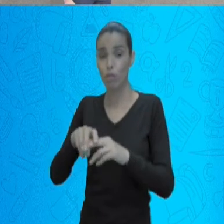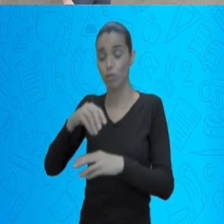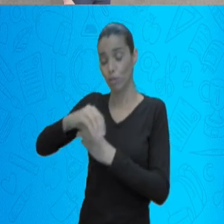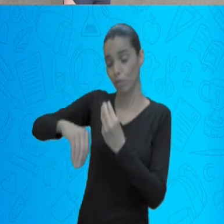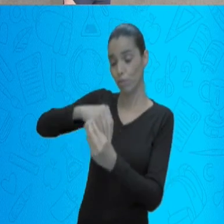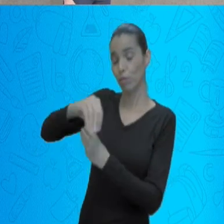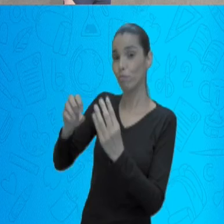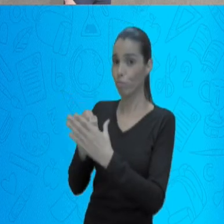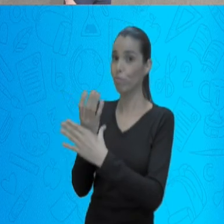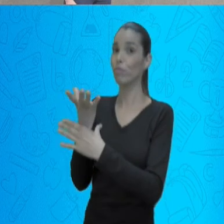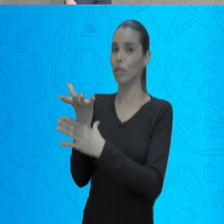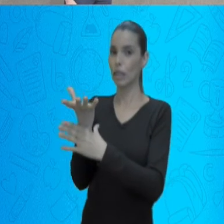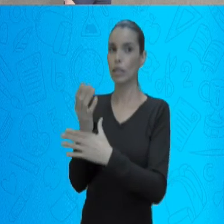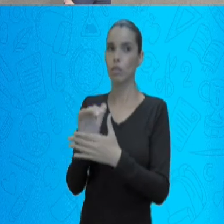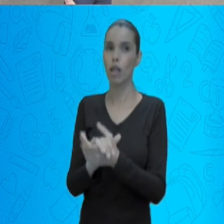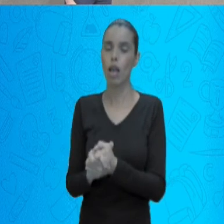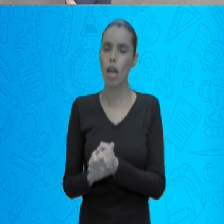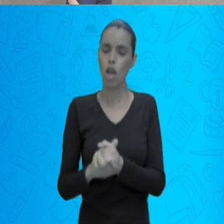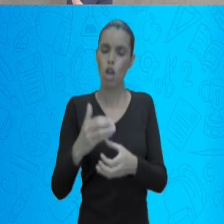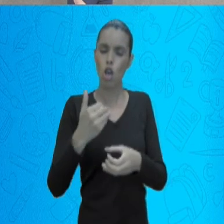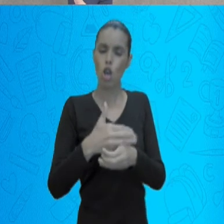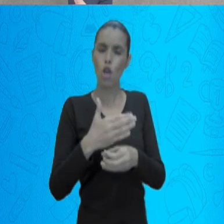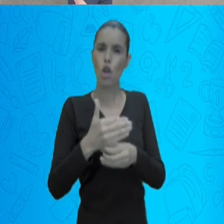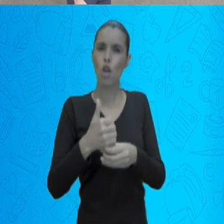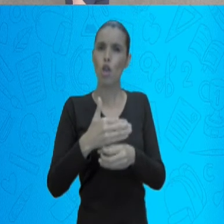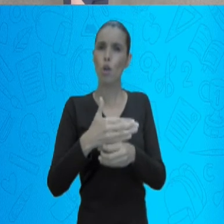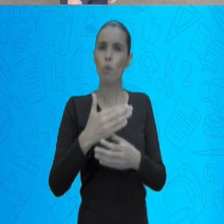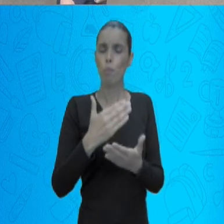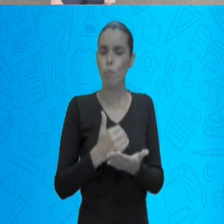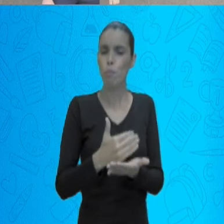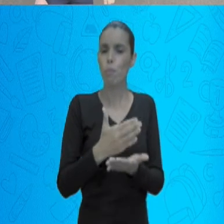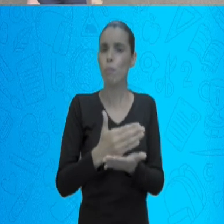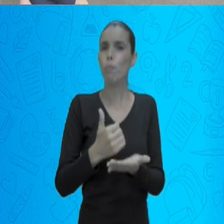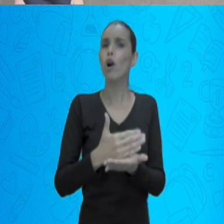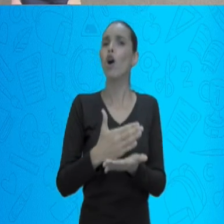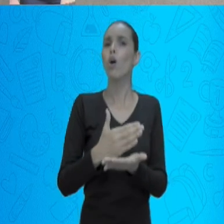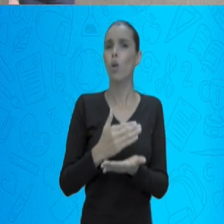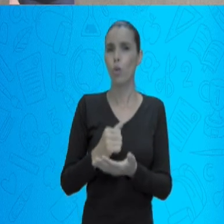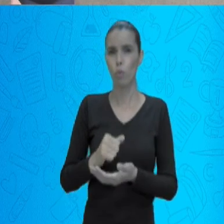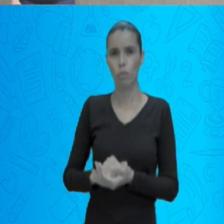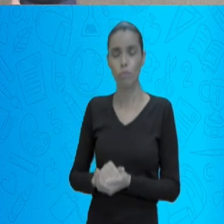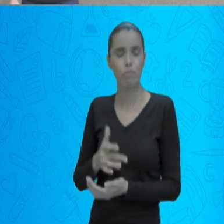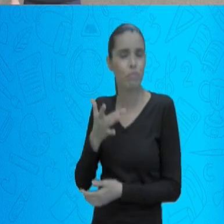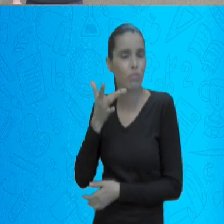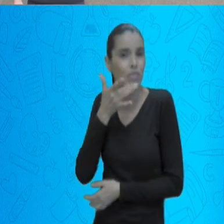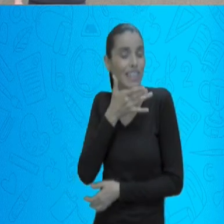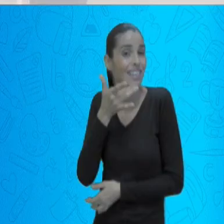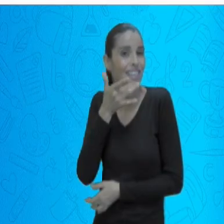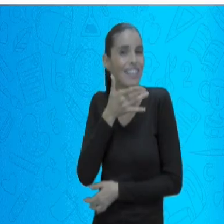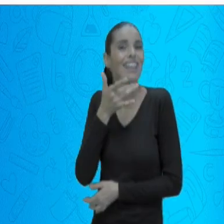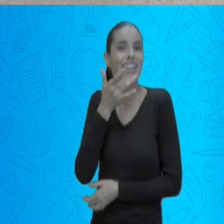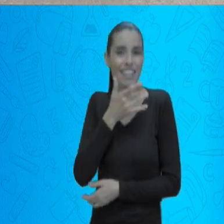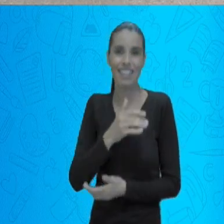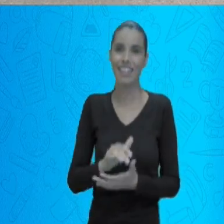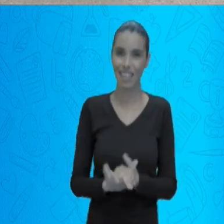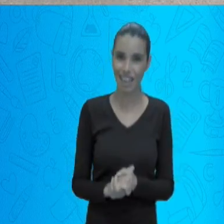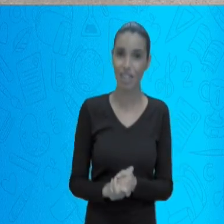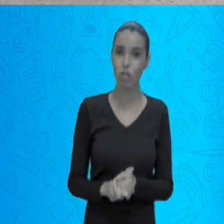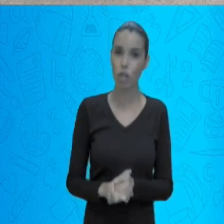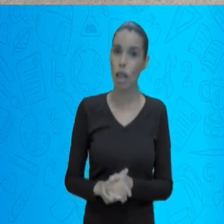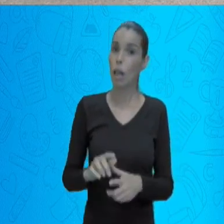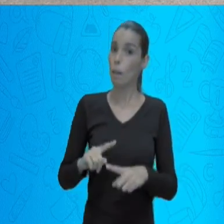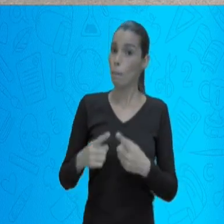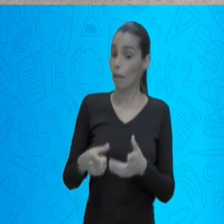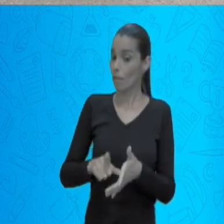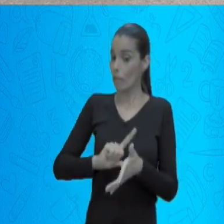você preparou hoje, hein? Ou está pensando em fazer mais tarde? Olha, a massa do bolo. A gente sabe que para fazer a massa de um